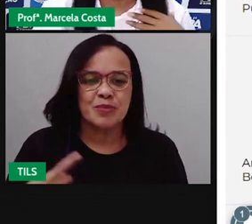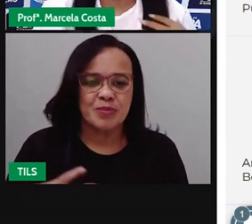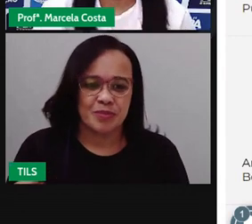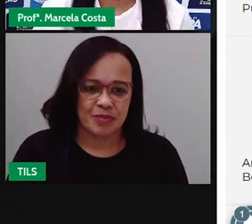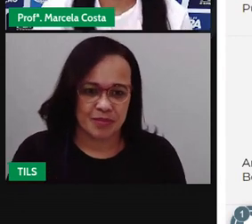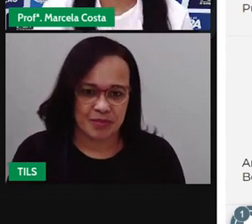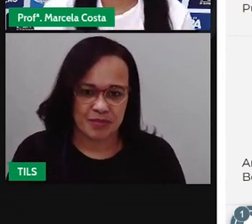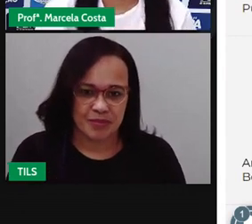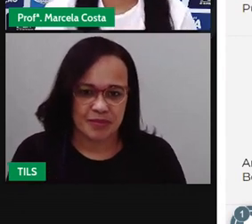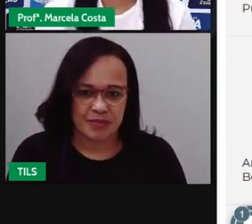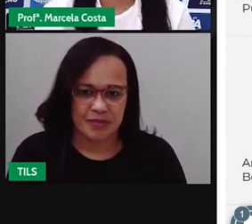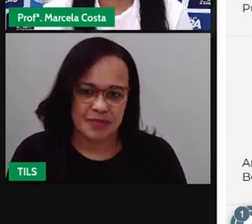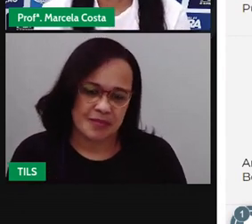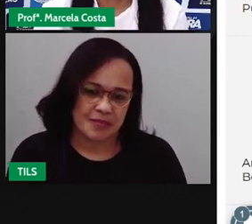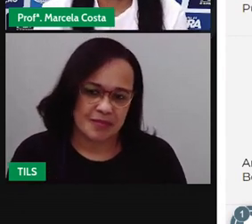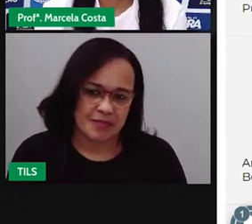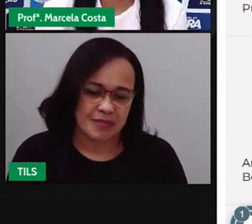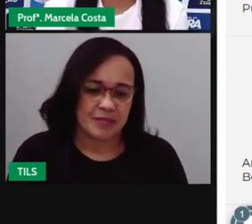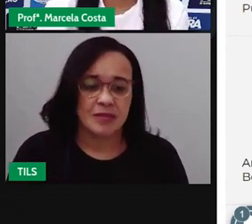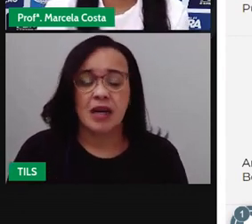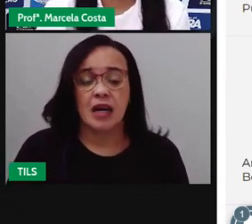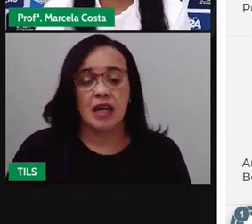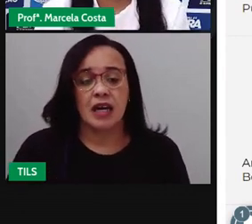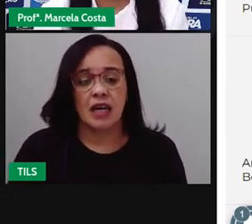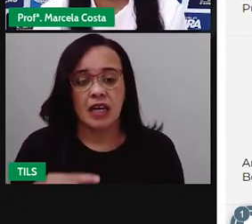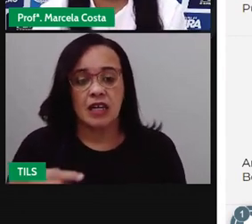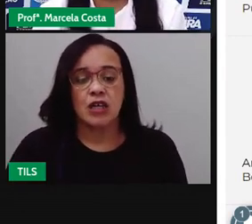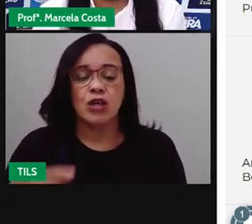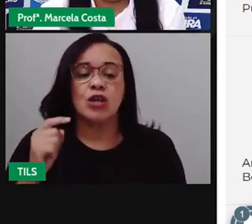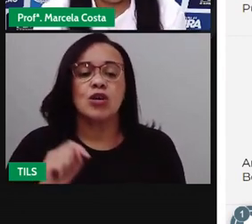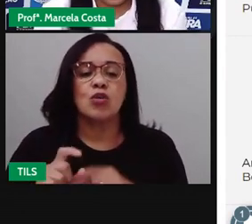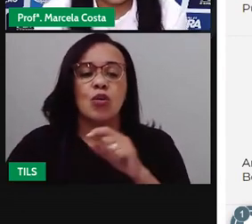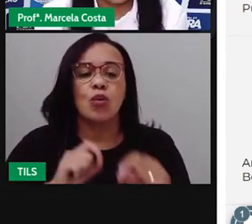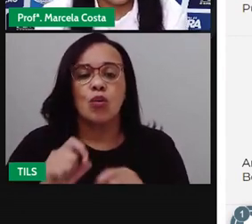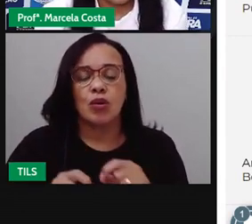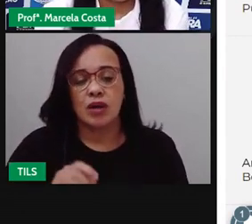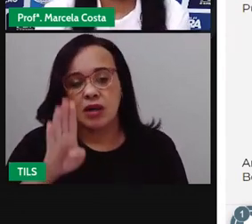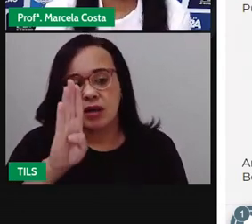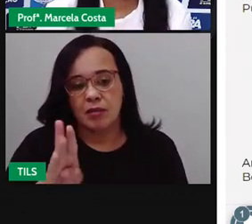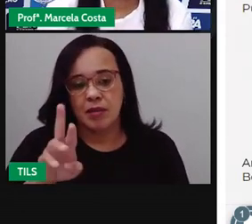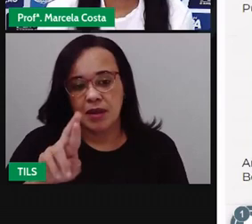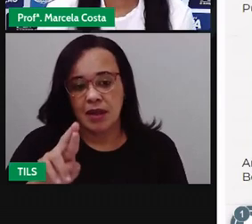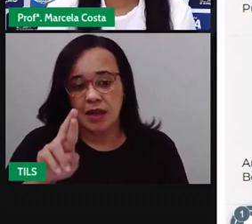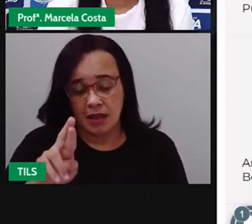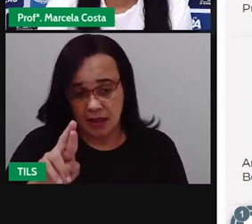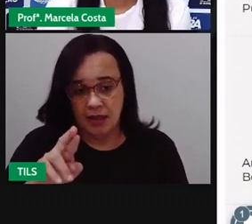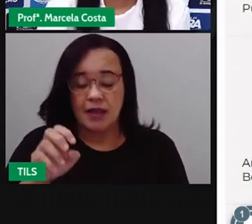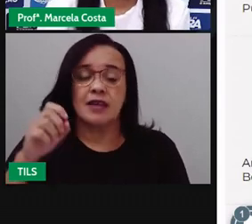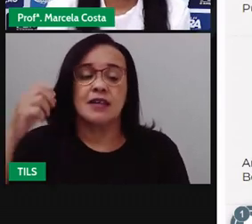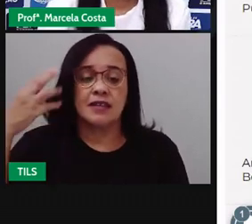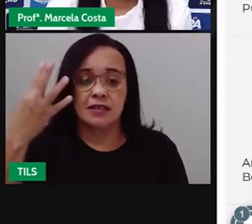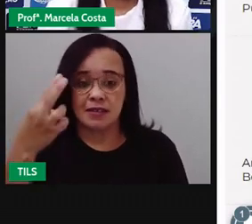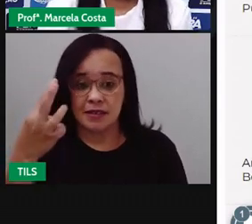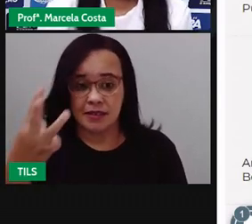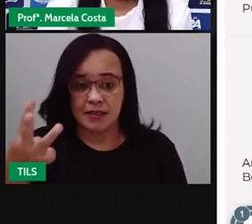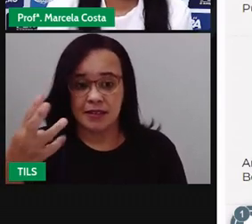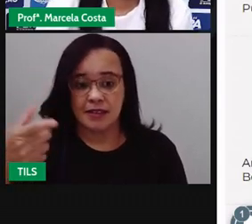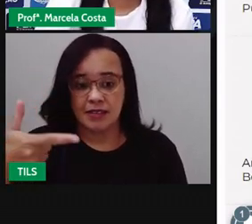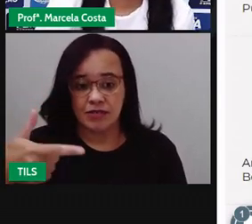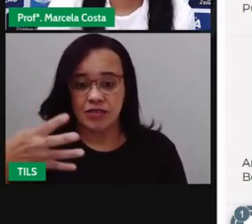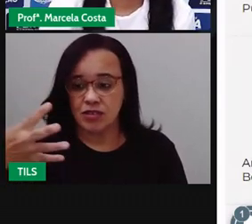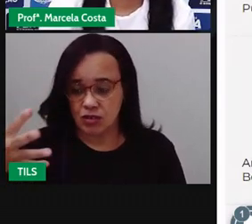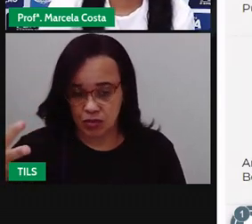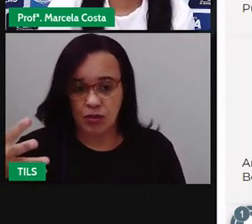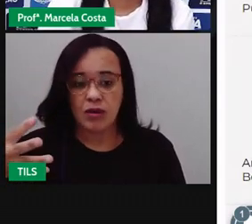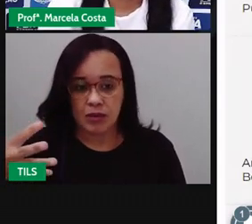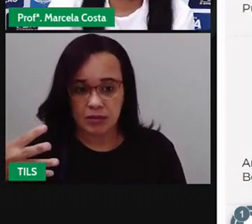onde ocorre o encontro das BR-101, 116 e 324, funcionando como um ponto de passagem para